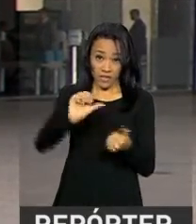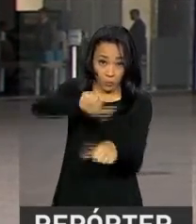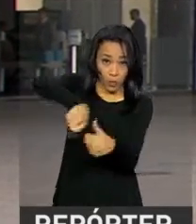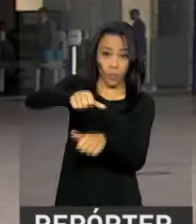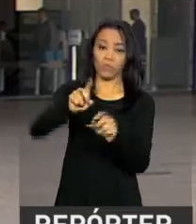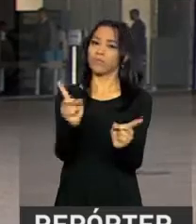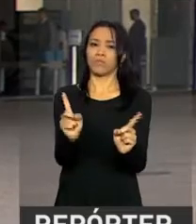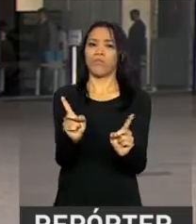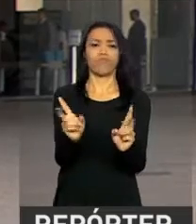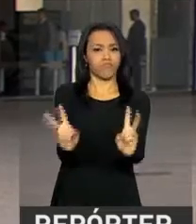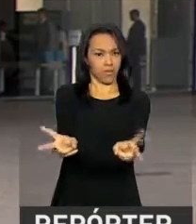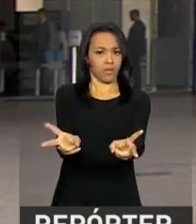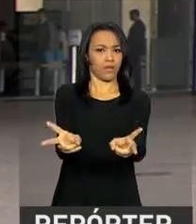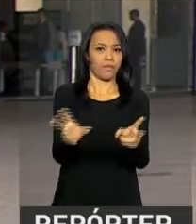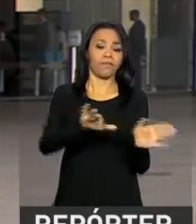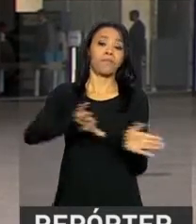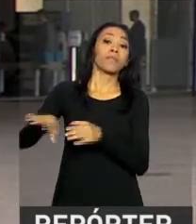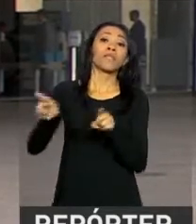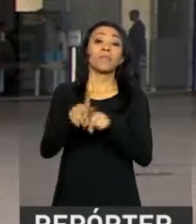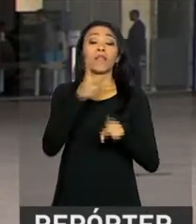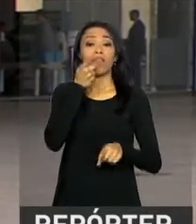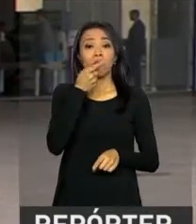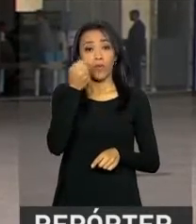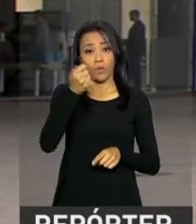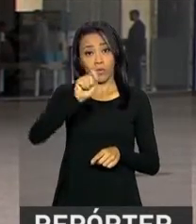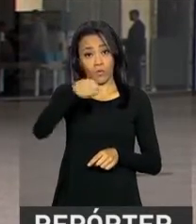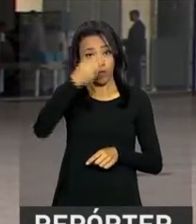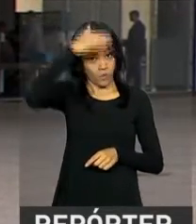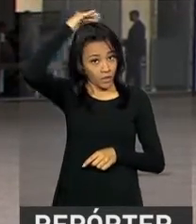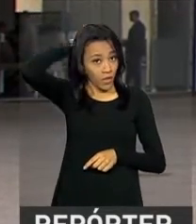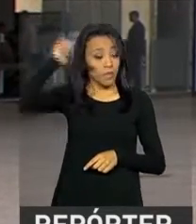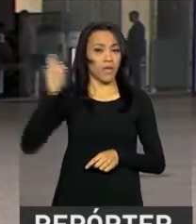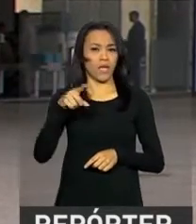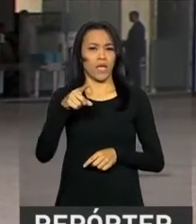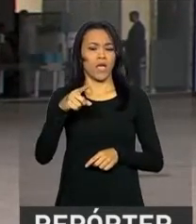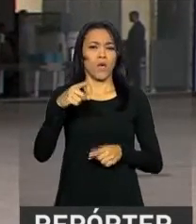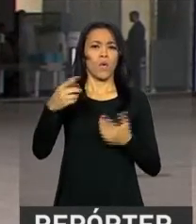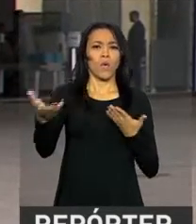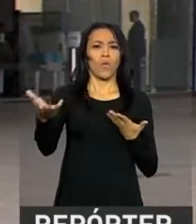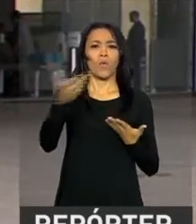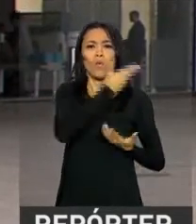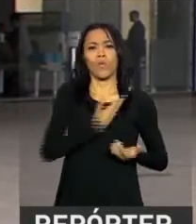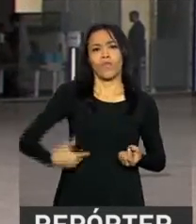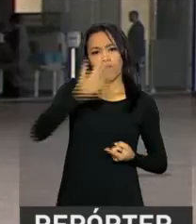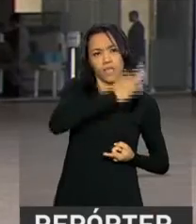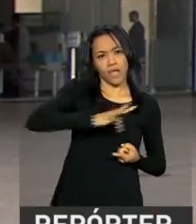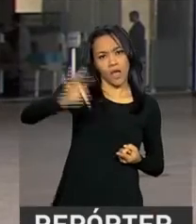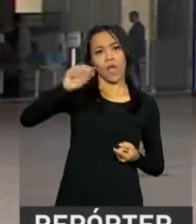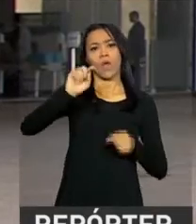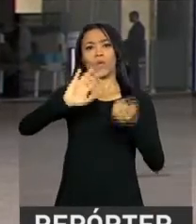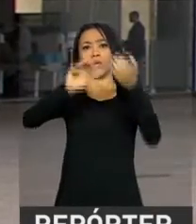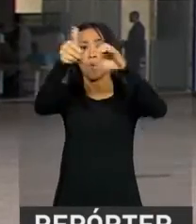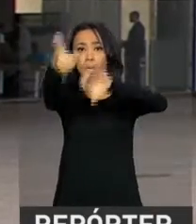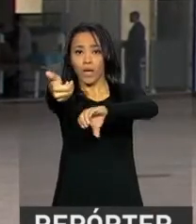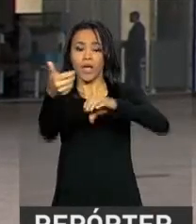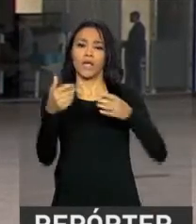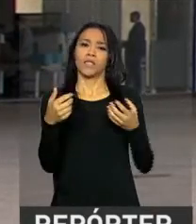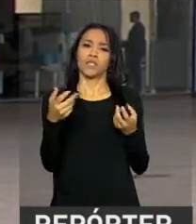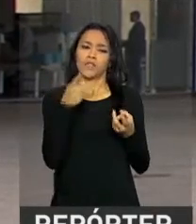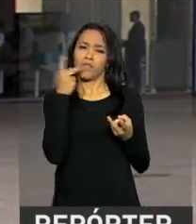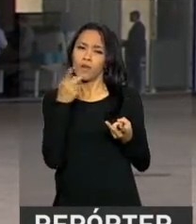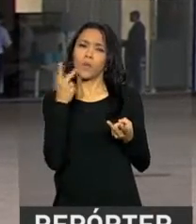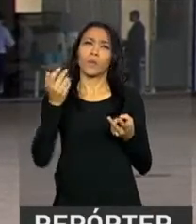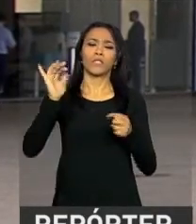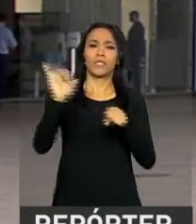também ressaltou aí a relação que tem havido entre o governo federal e o Congresso Nacional, lembrou algumas